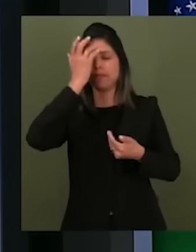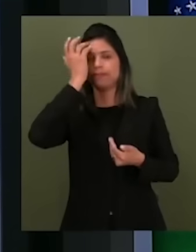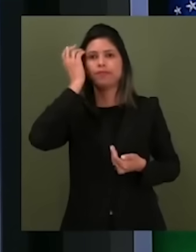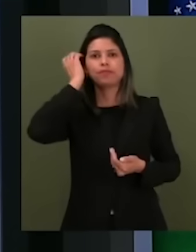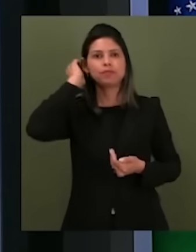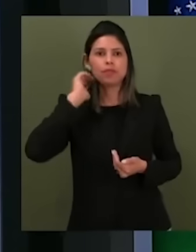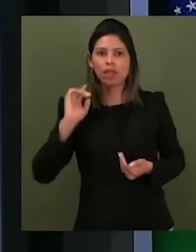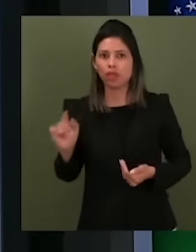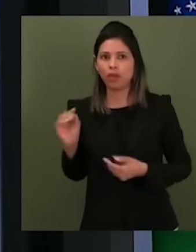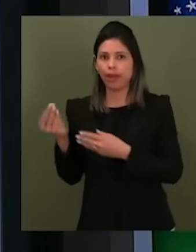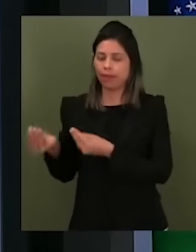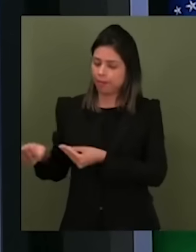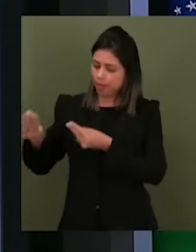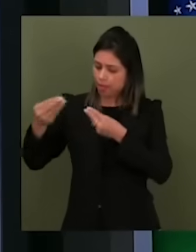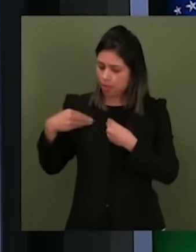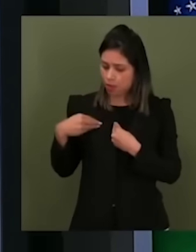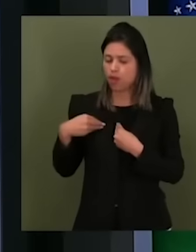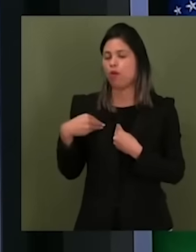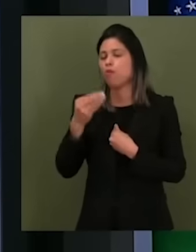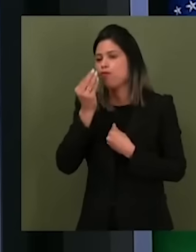Ela me deu. Eu beijei.